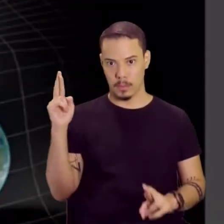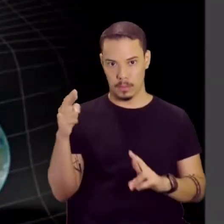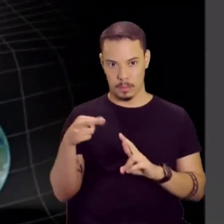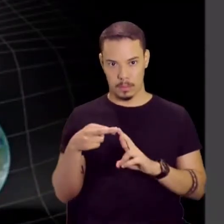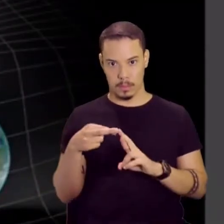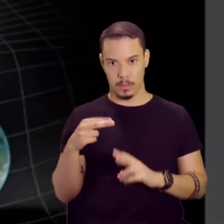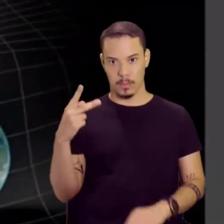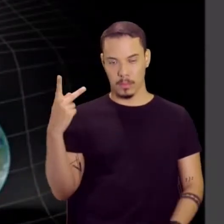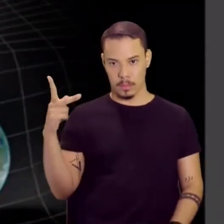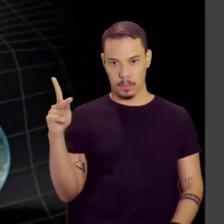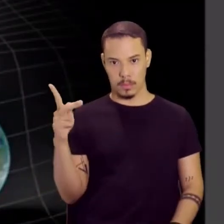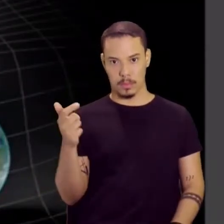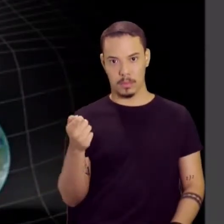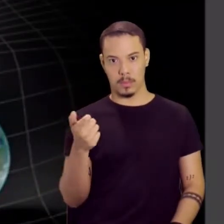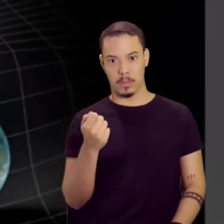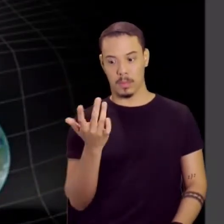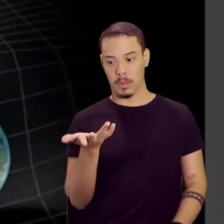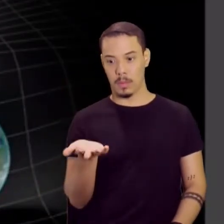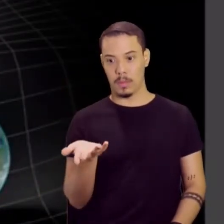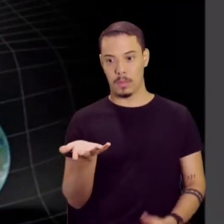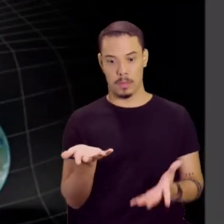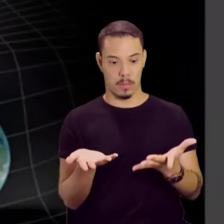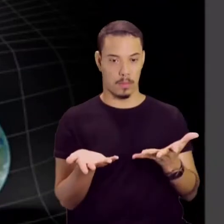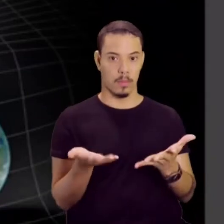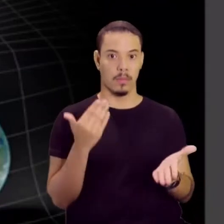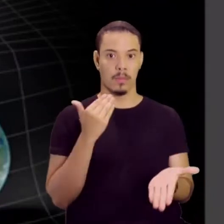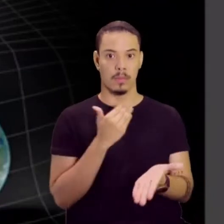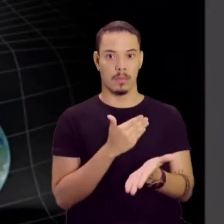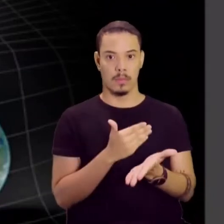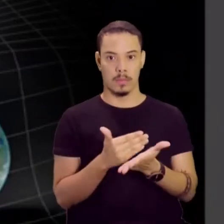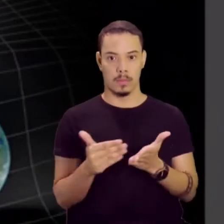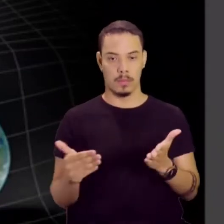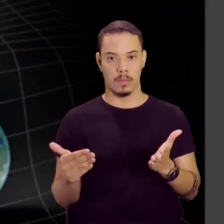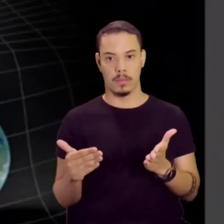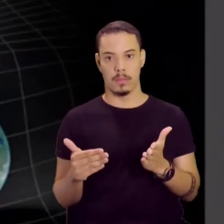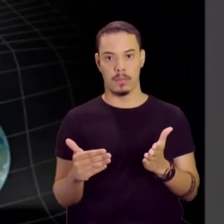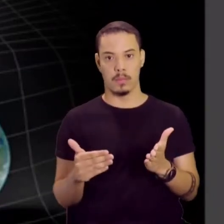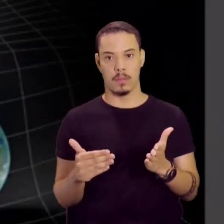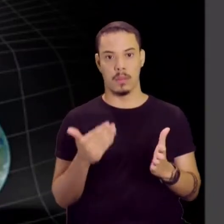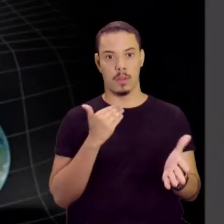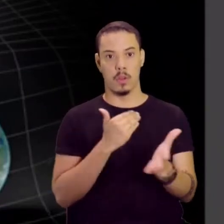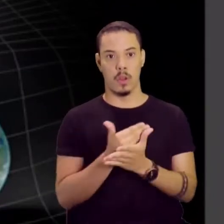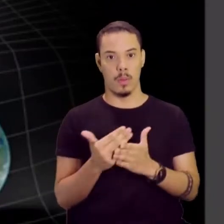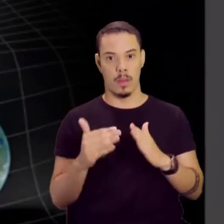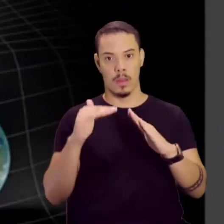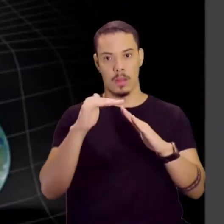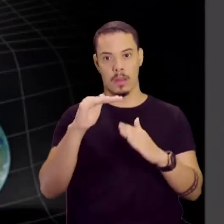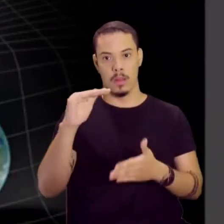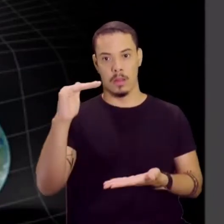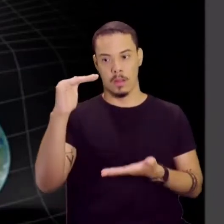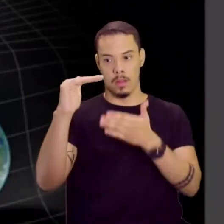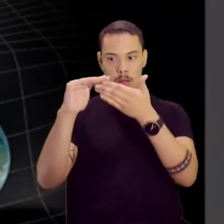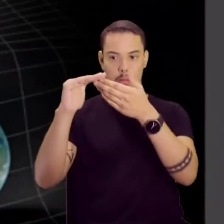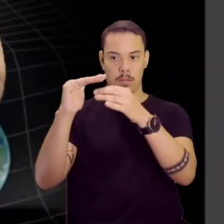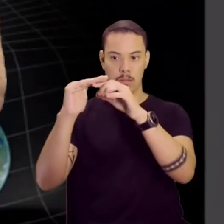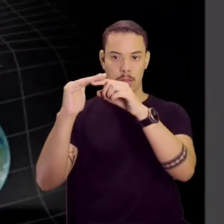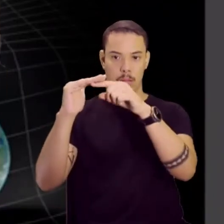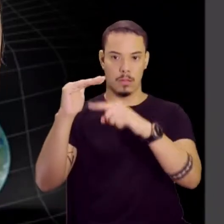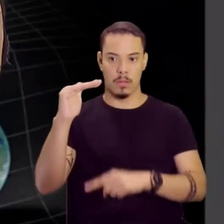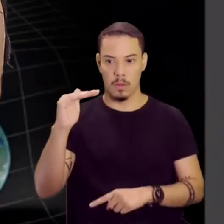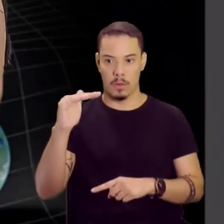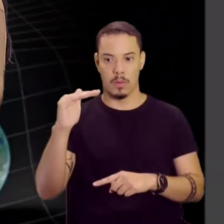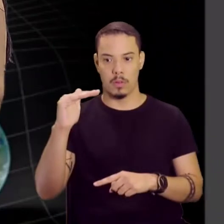desse passador de slide é minha mão. A partir do momento que ele começa a mudar de posição em relação à minha mão, eu posso falar que em relação à minha mão